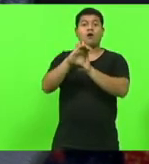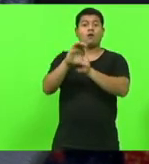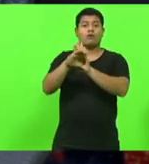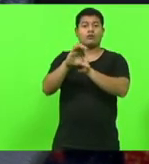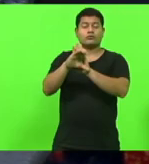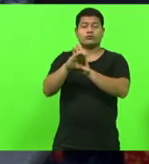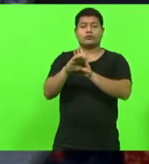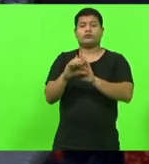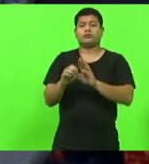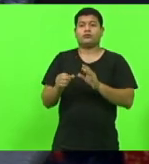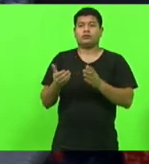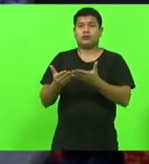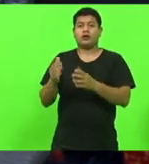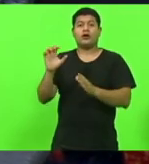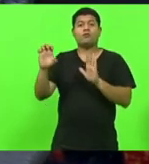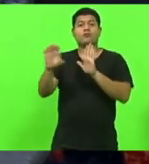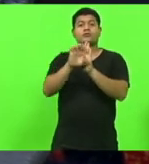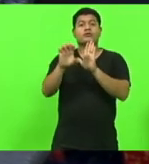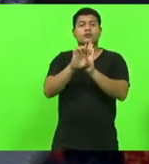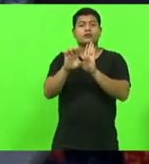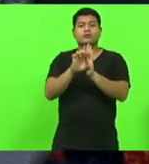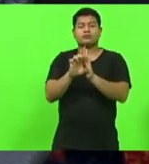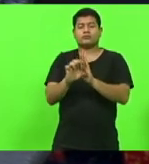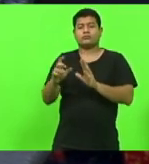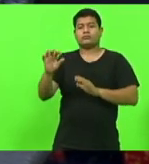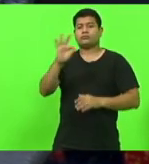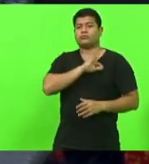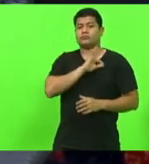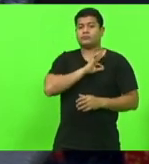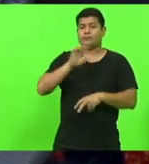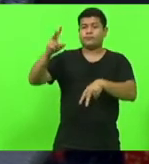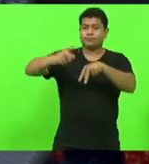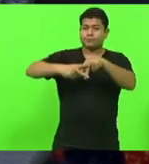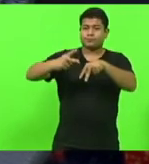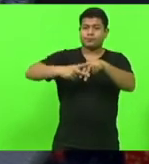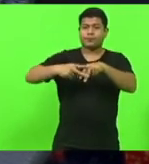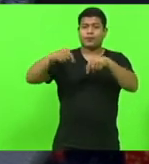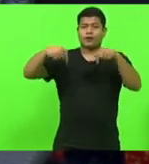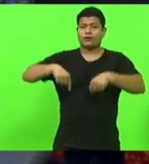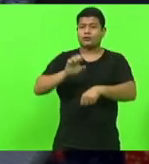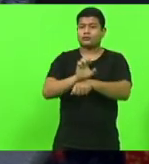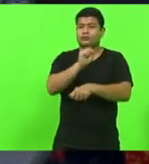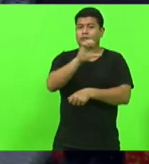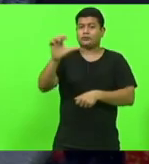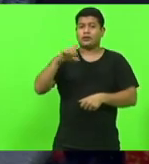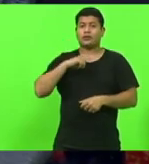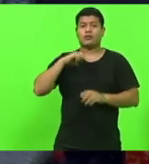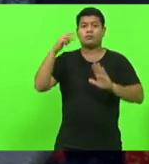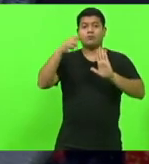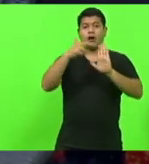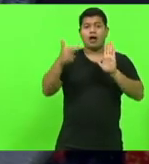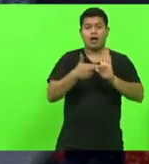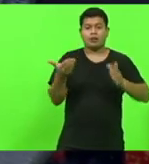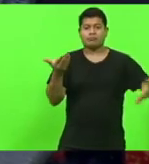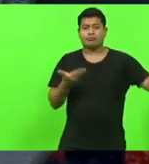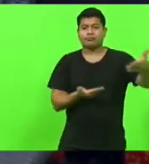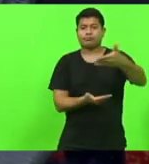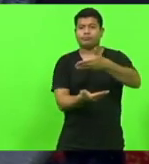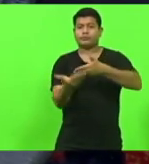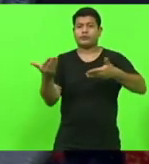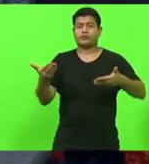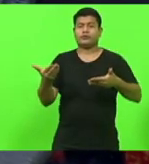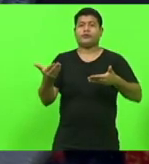Polícia Penal e a Polícia Penal no Estado de Santa Catarina. Ele tem uma regra transitória, inclusive para contratos